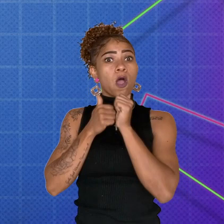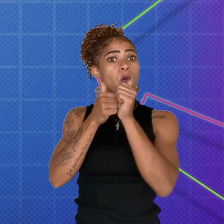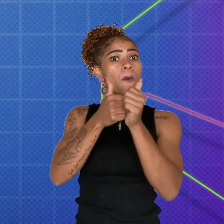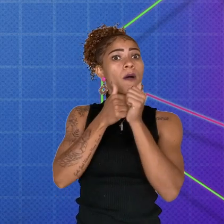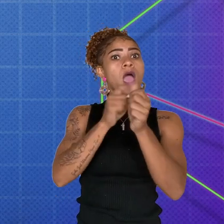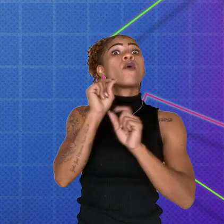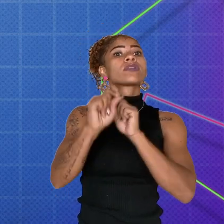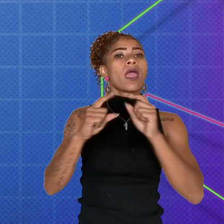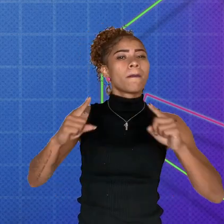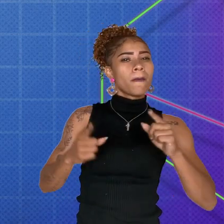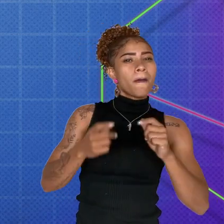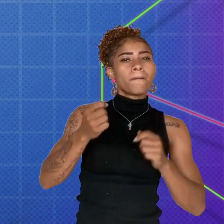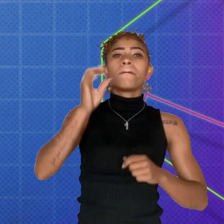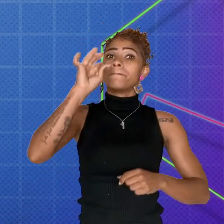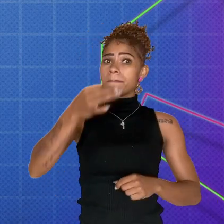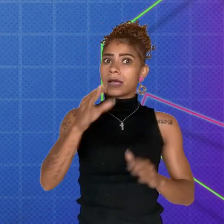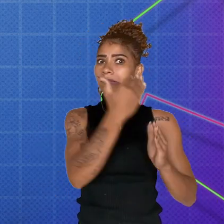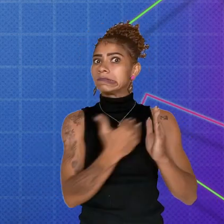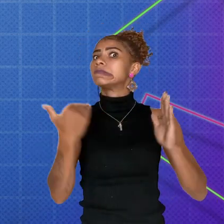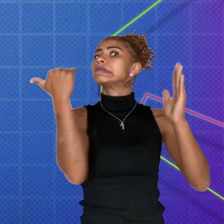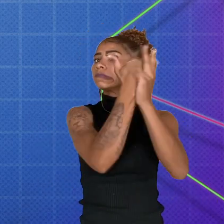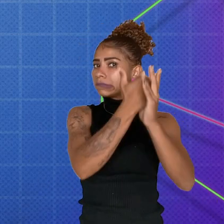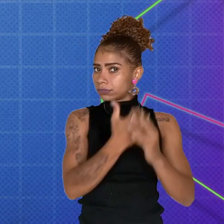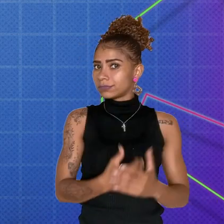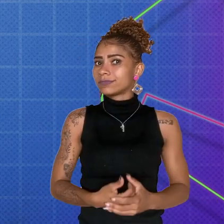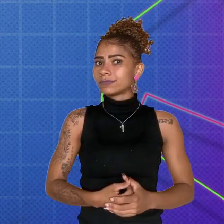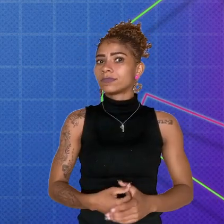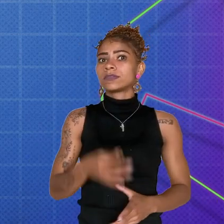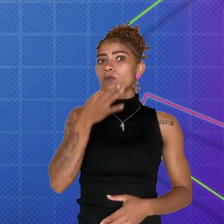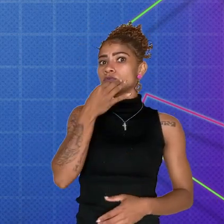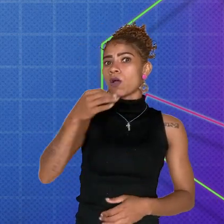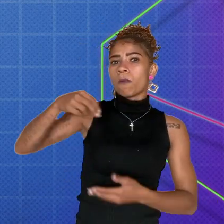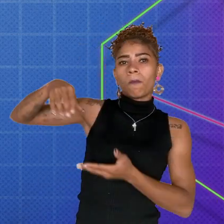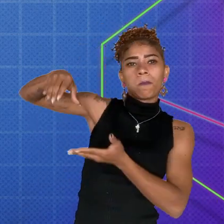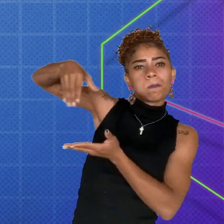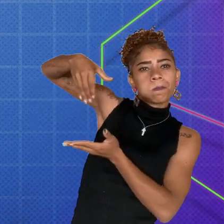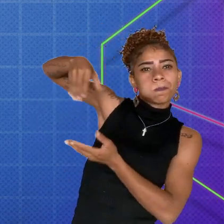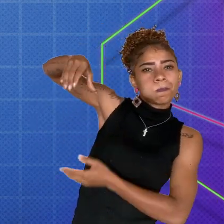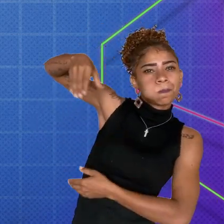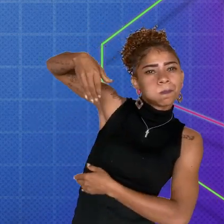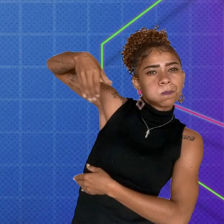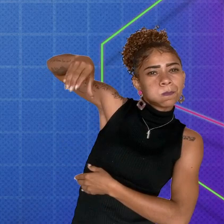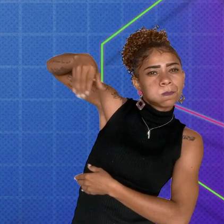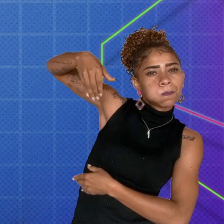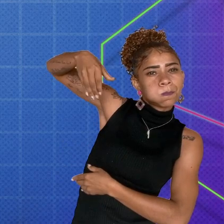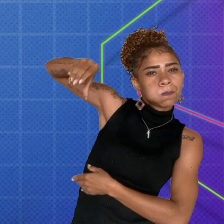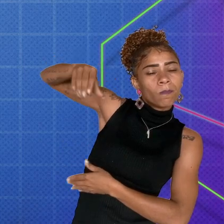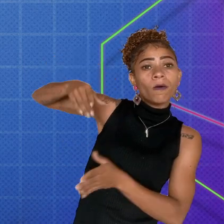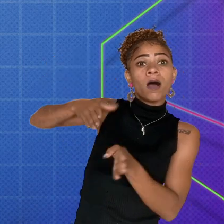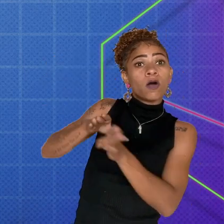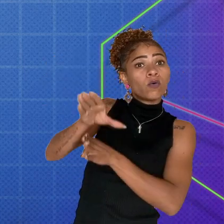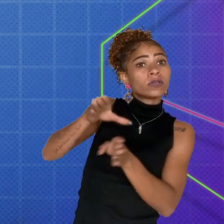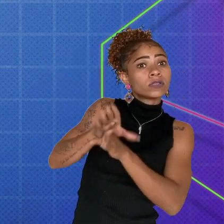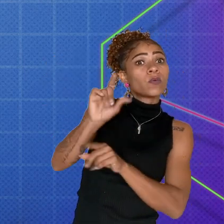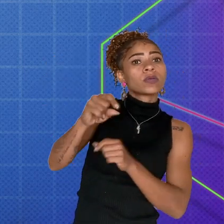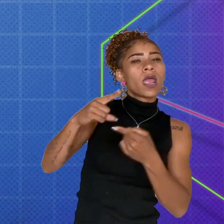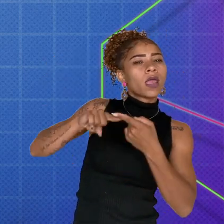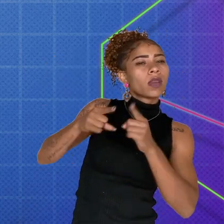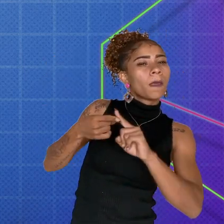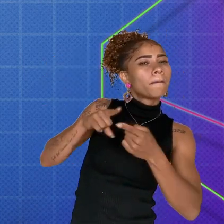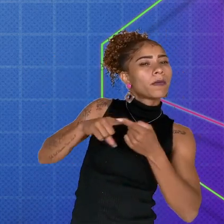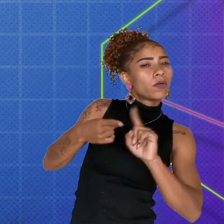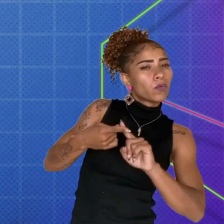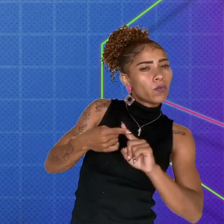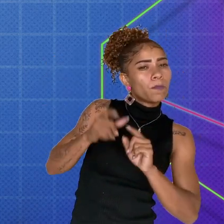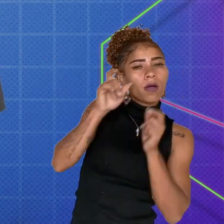acompanhar a ação de combate e tornar a luta mais intensa. O som de sinos de torres de guarda pode ser usado para indicar a presença de